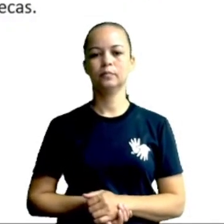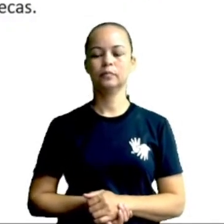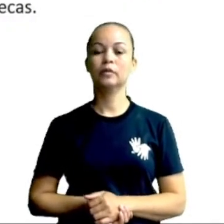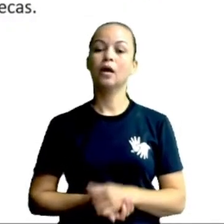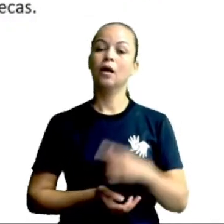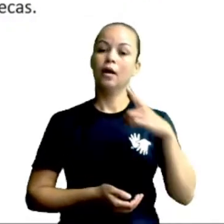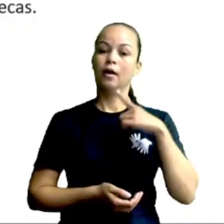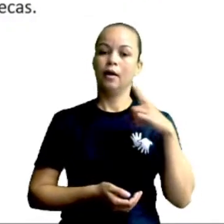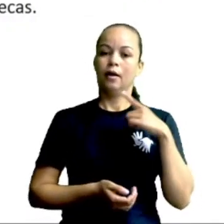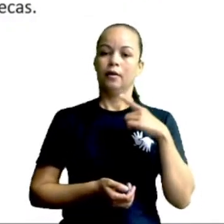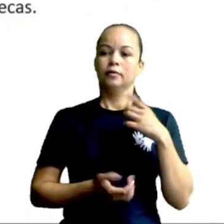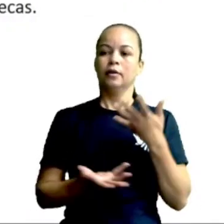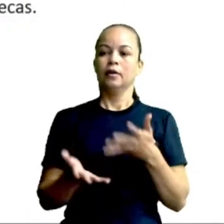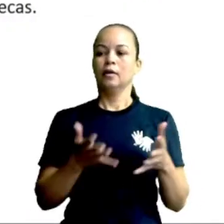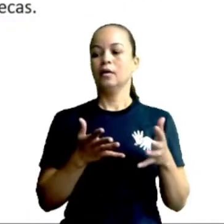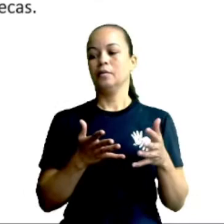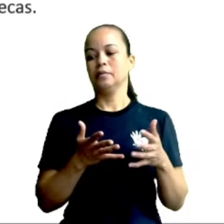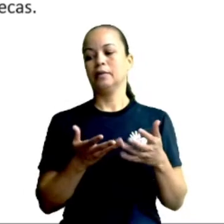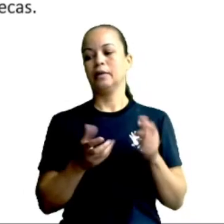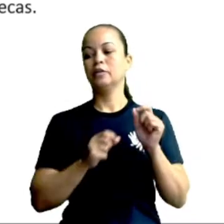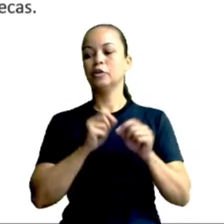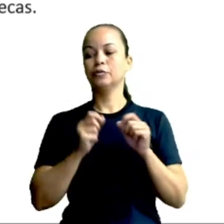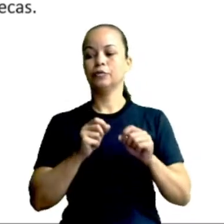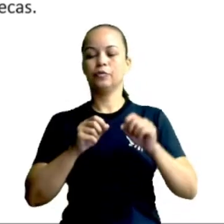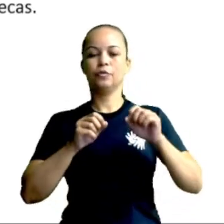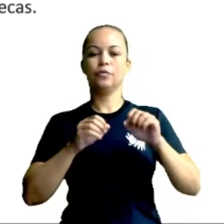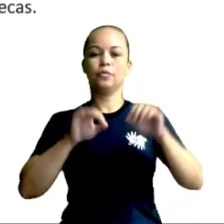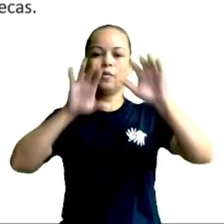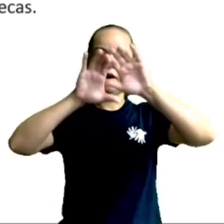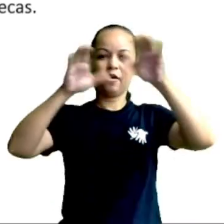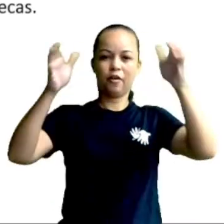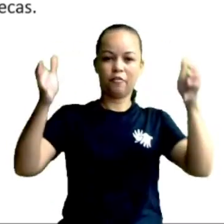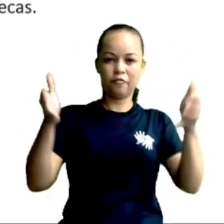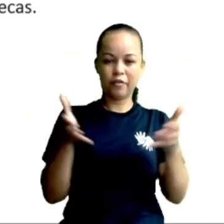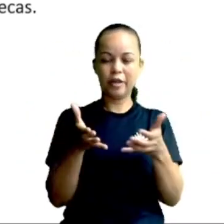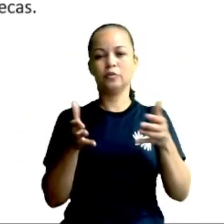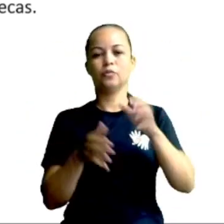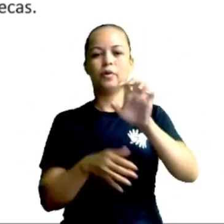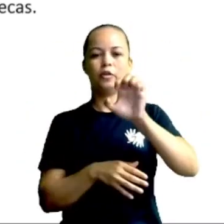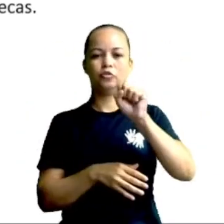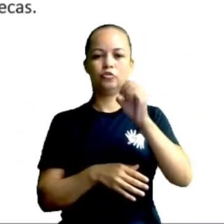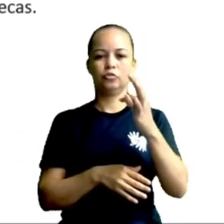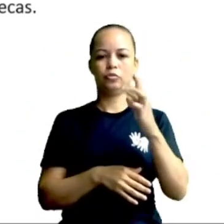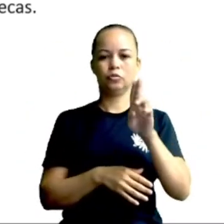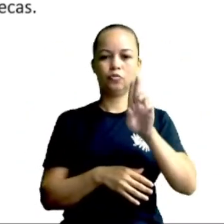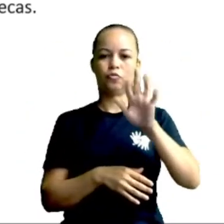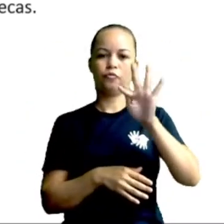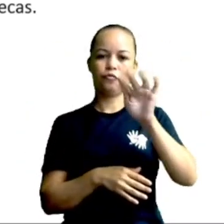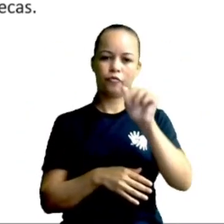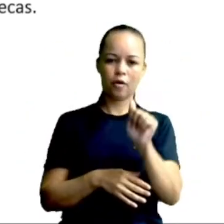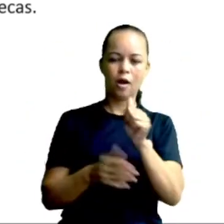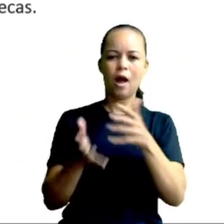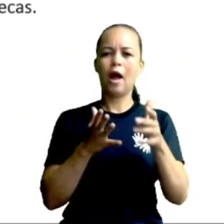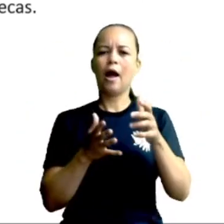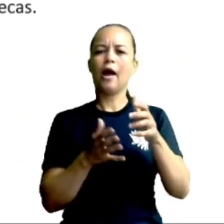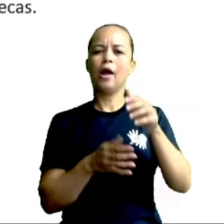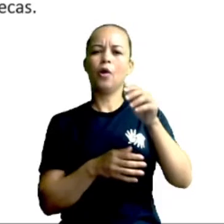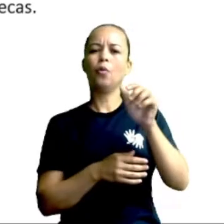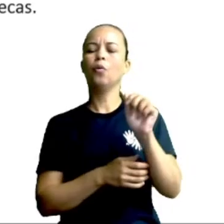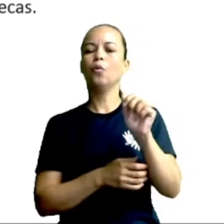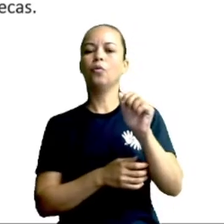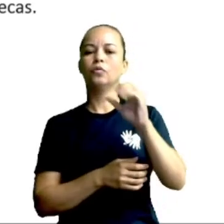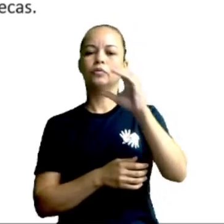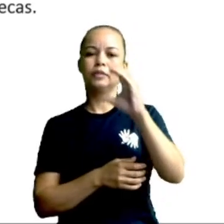E aí temos a questão, né, do efeito estufa, né, que é o acúmulo de gás carbônico no ar devido ao aumento